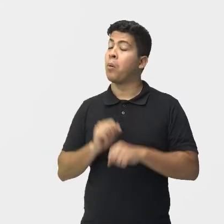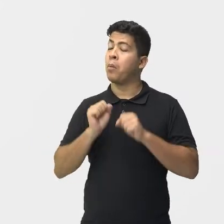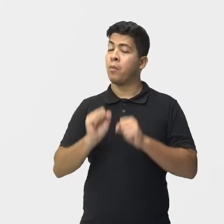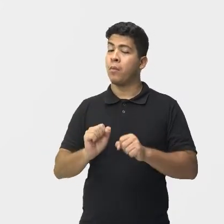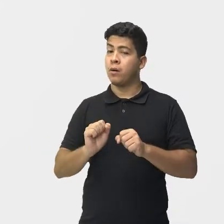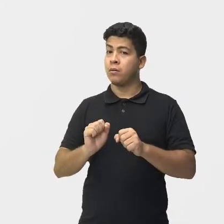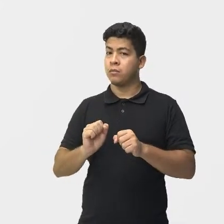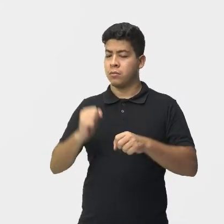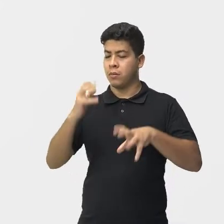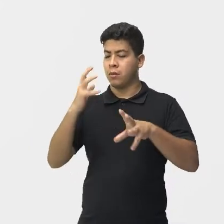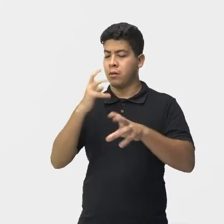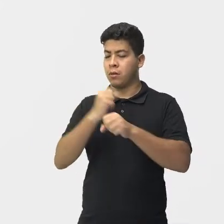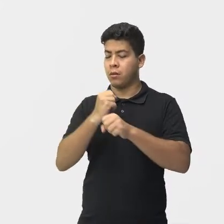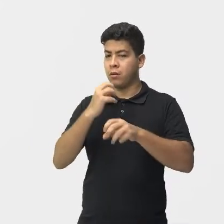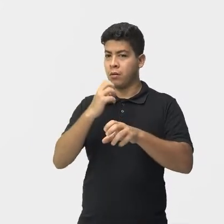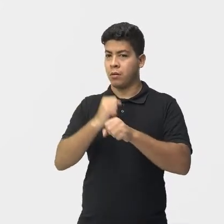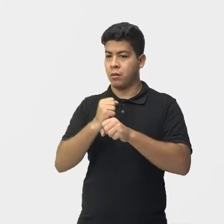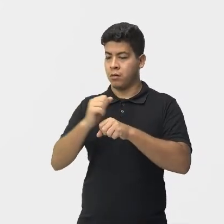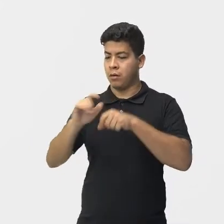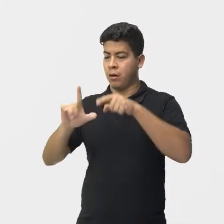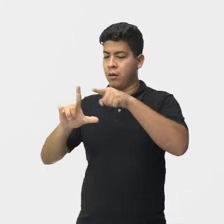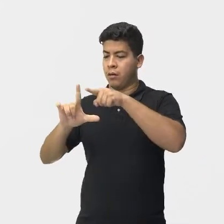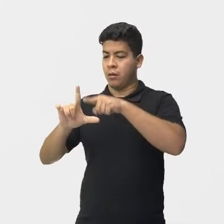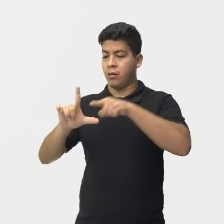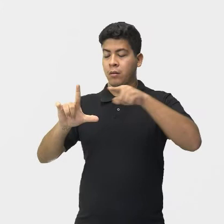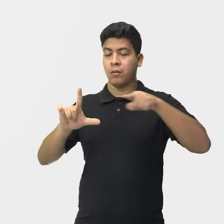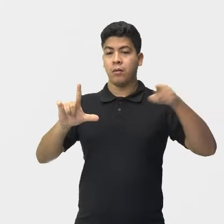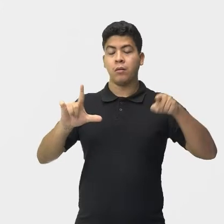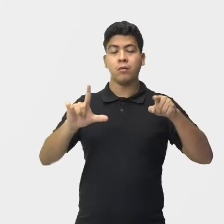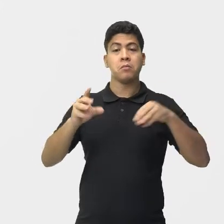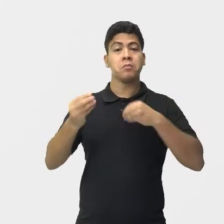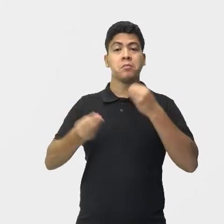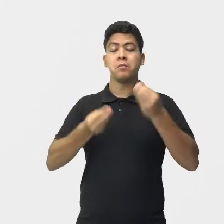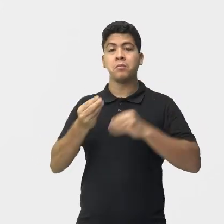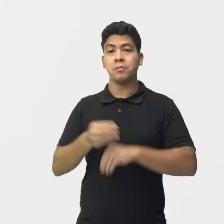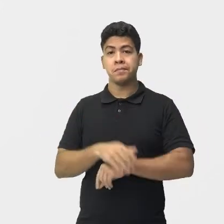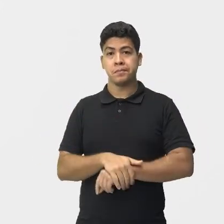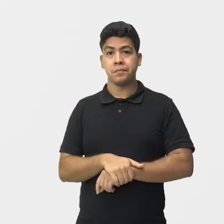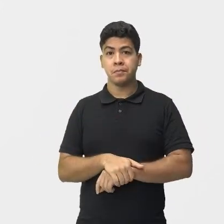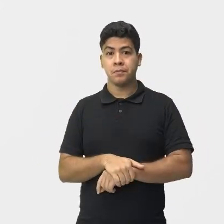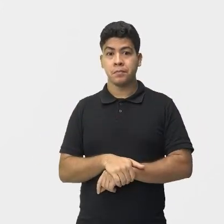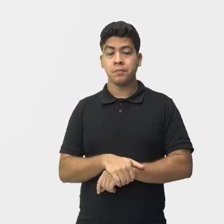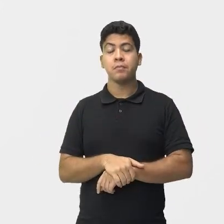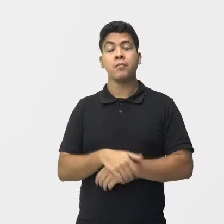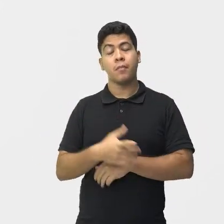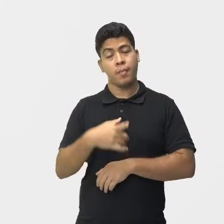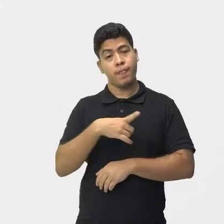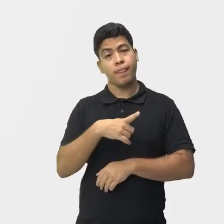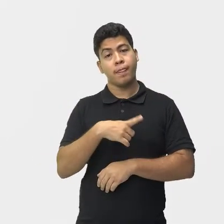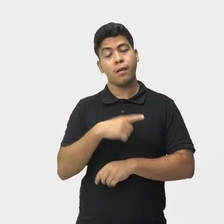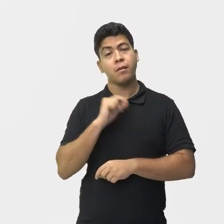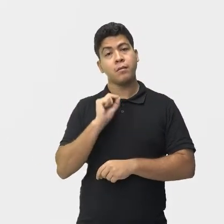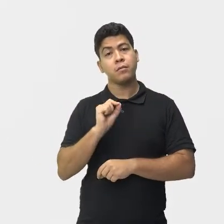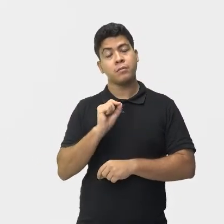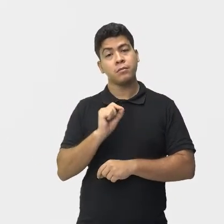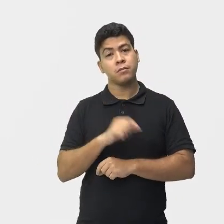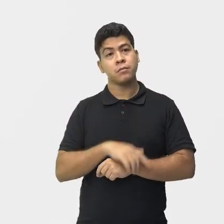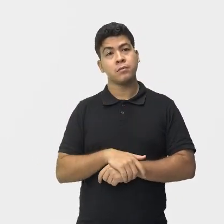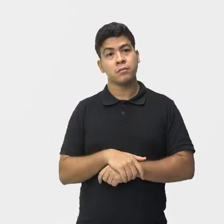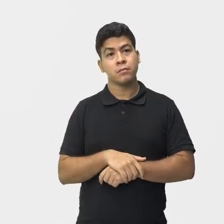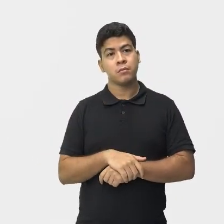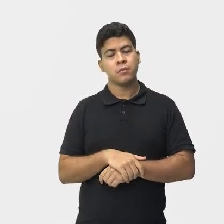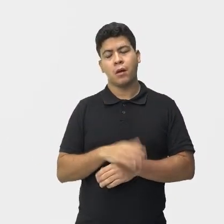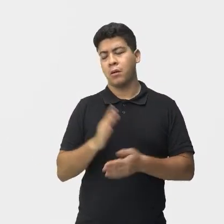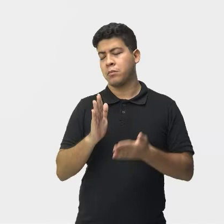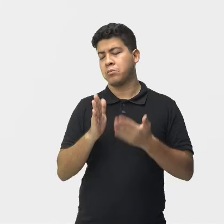gráfico da pressão pelo volume. Então veja aqui que quando a gente tem qualquer transformação, e aqui